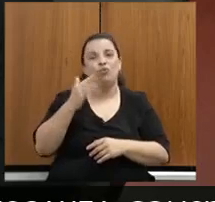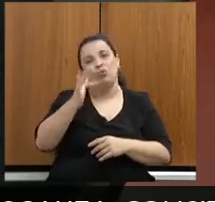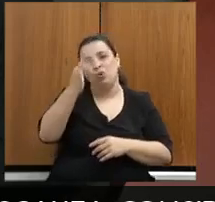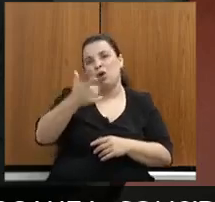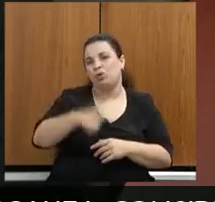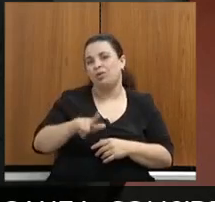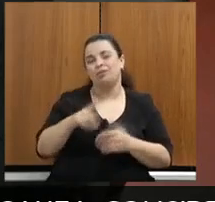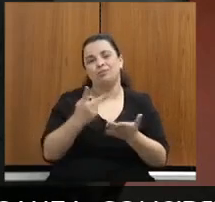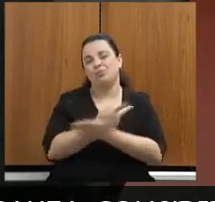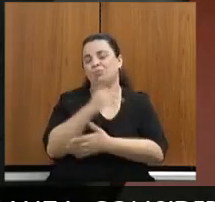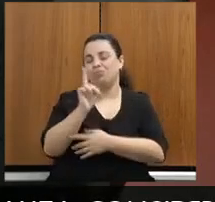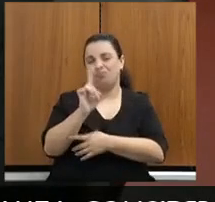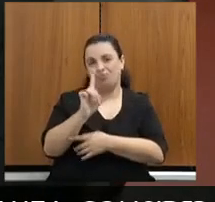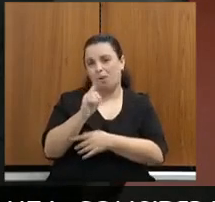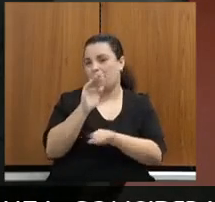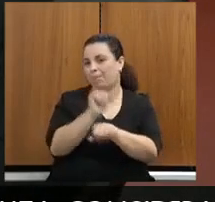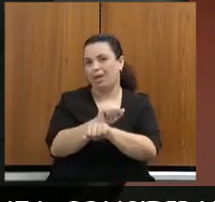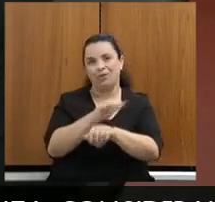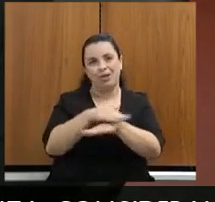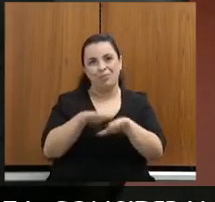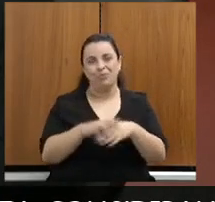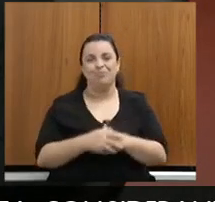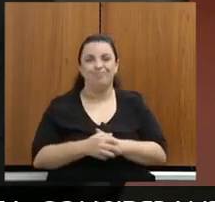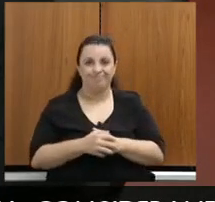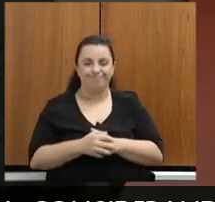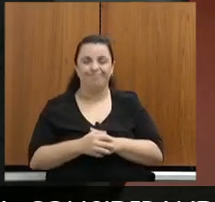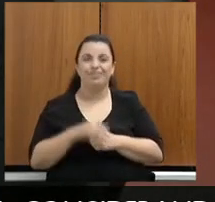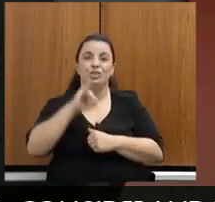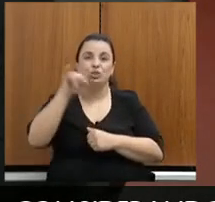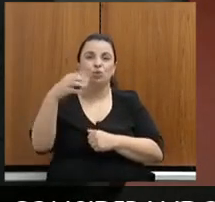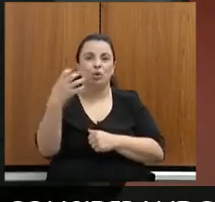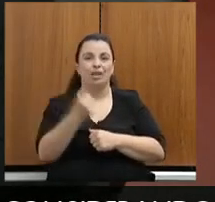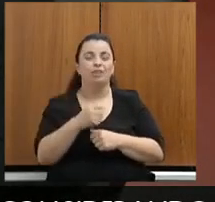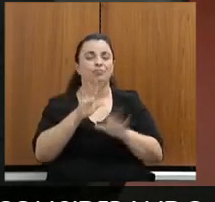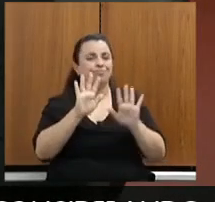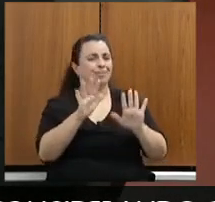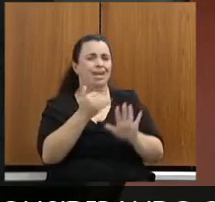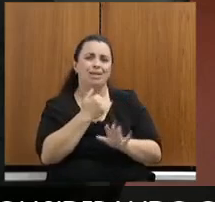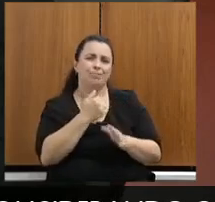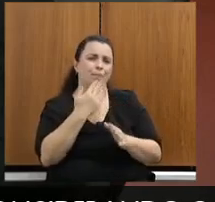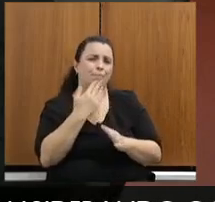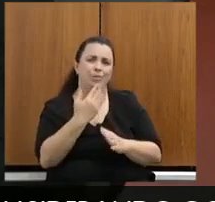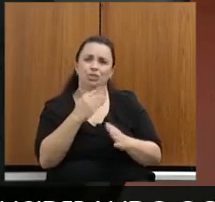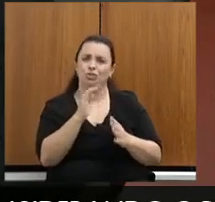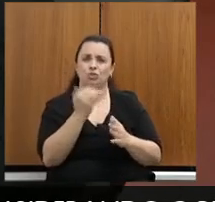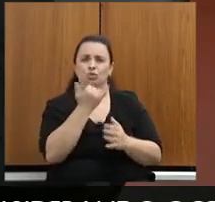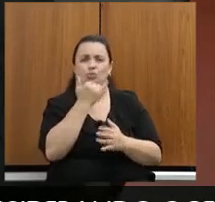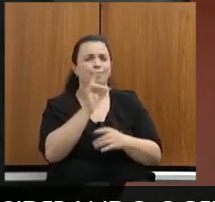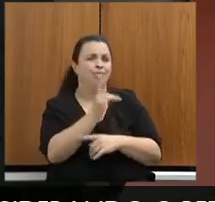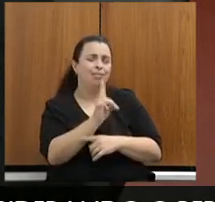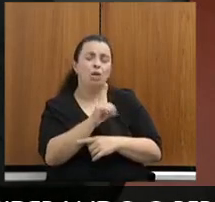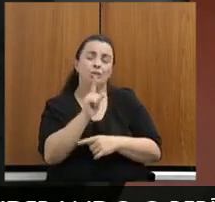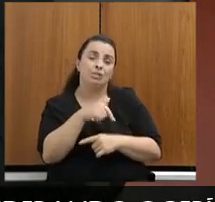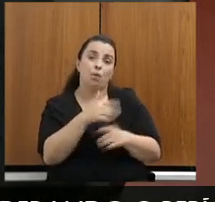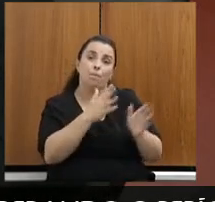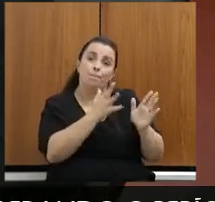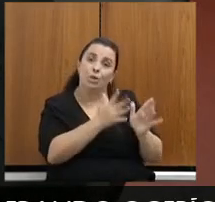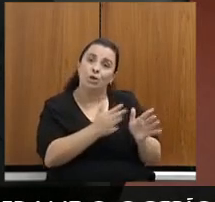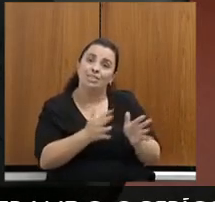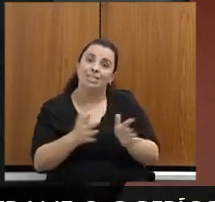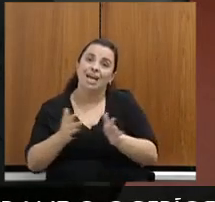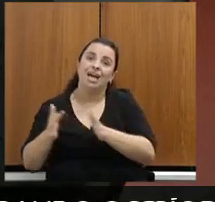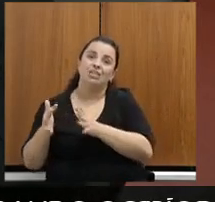e é não tem que pedir desculpas não né é um processo né